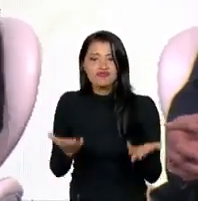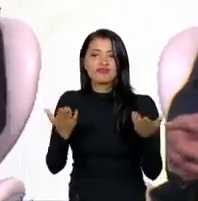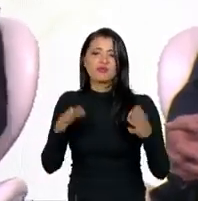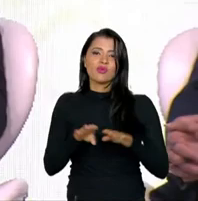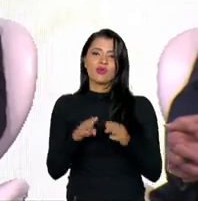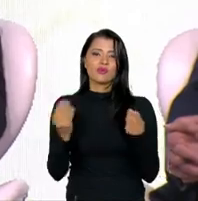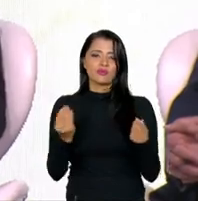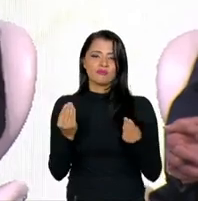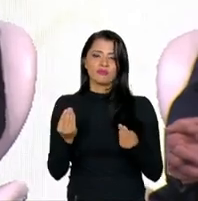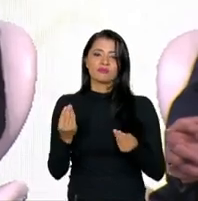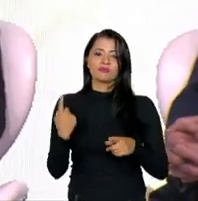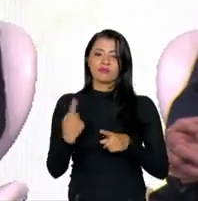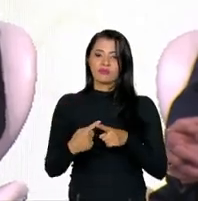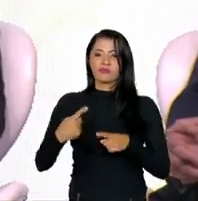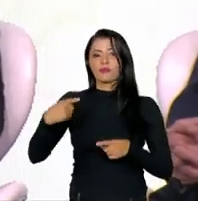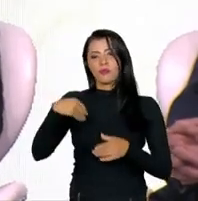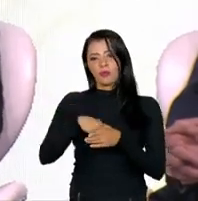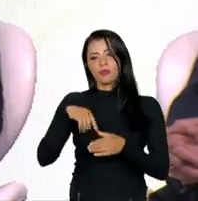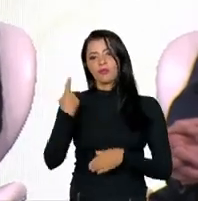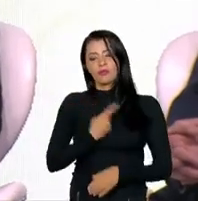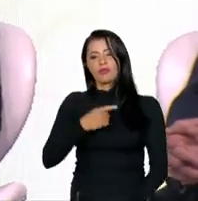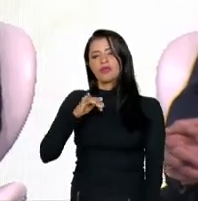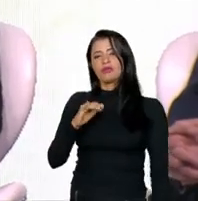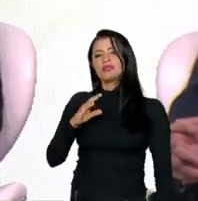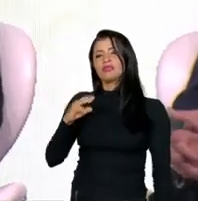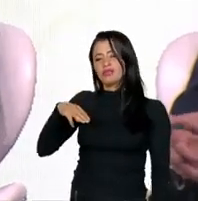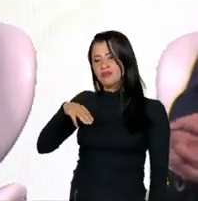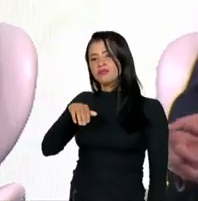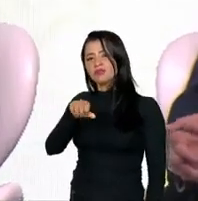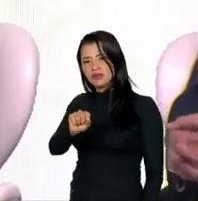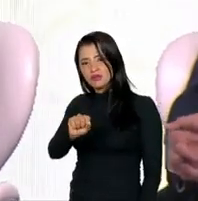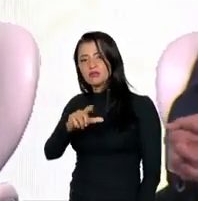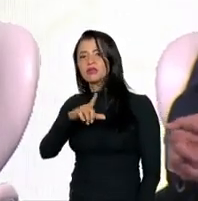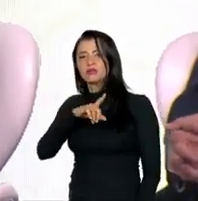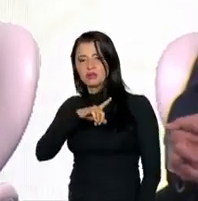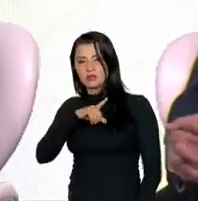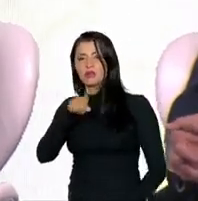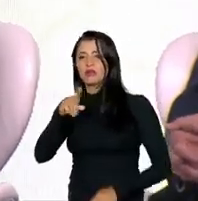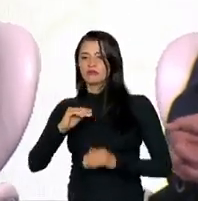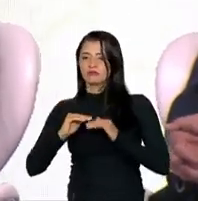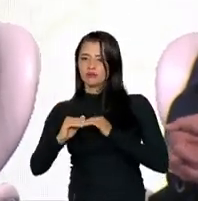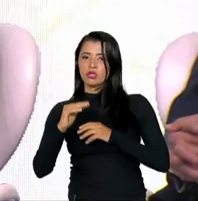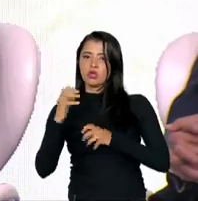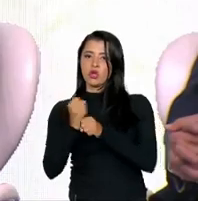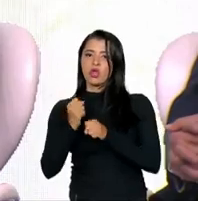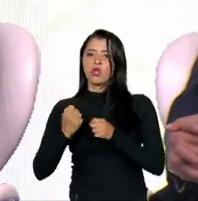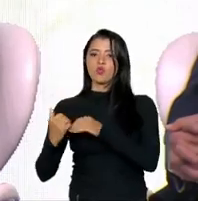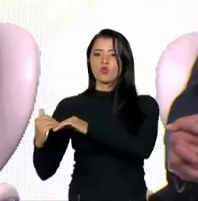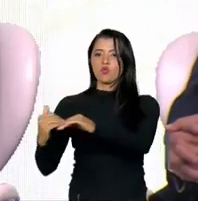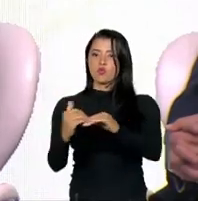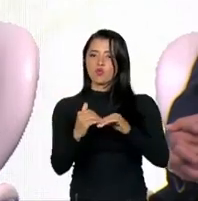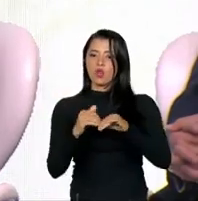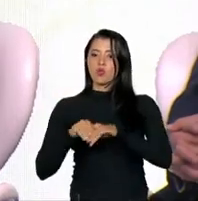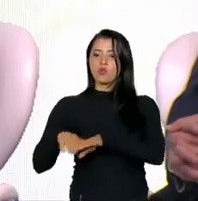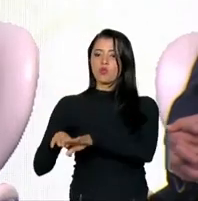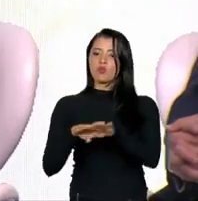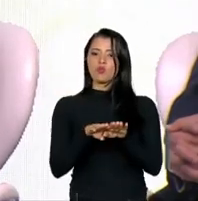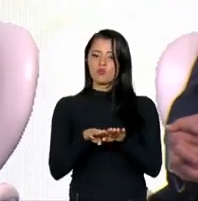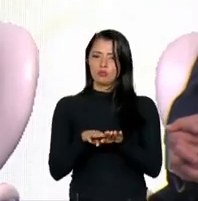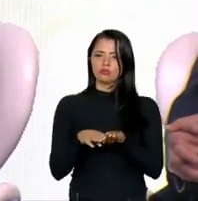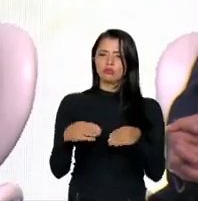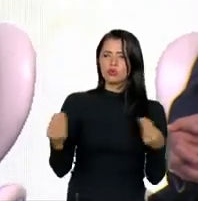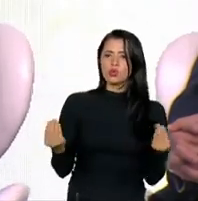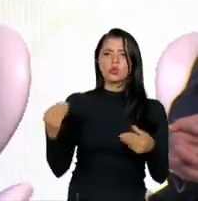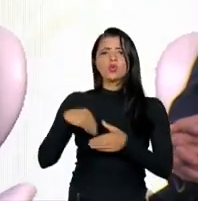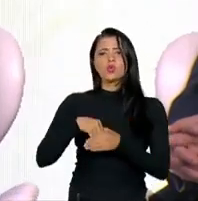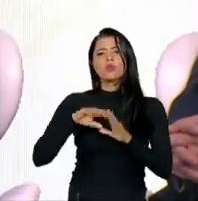dentro do nosso ICMS da educação, nós temos lá um parâmetro de equidade, né? Então, como levar isso para